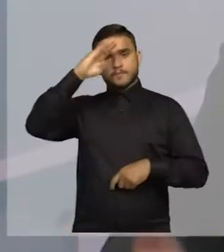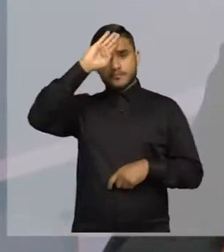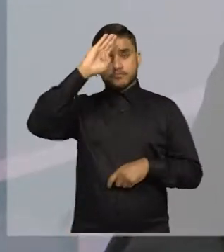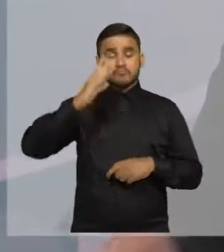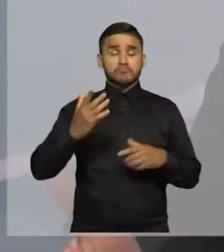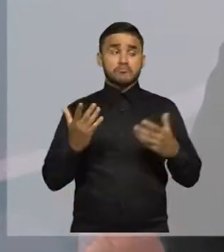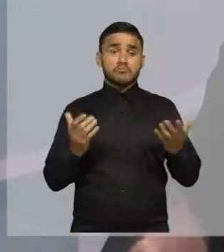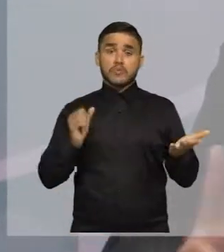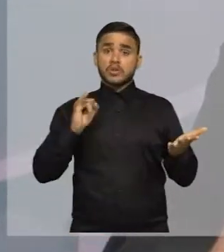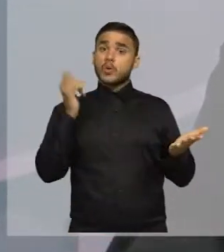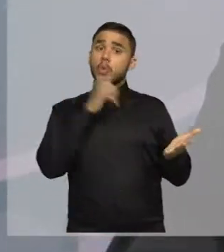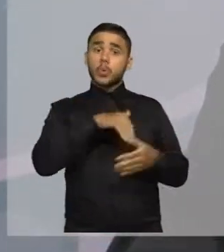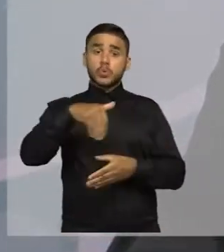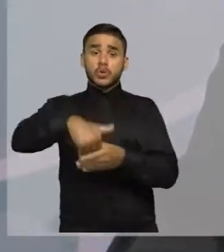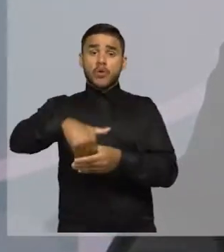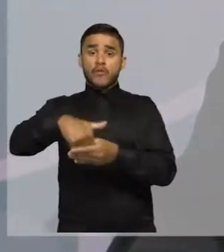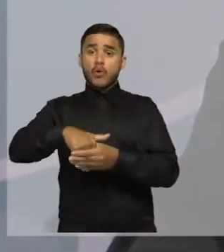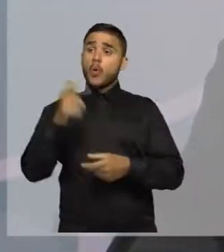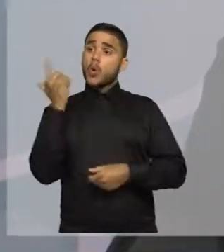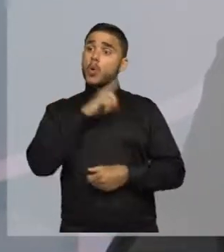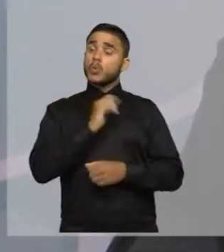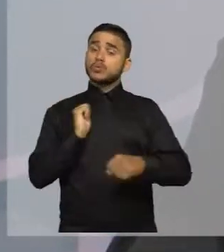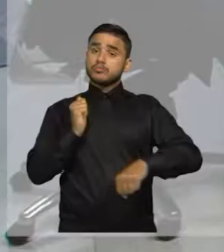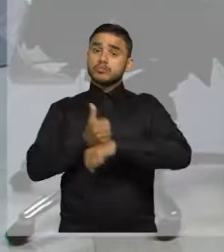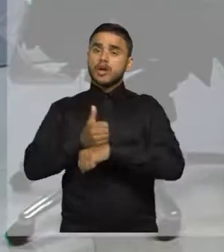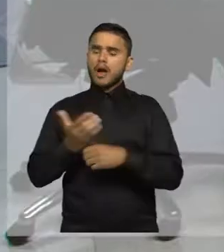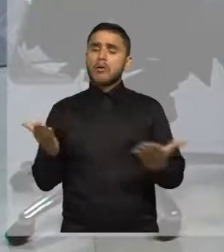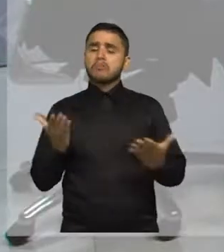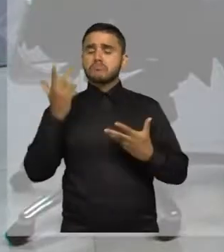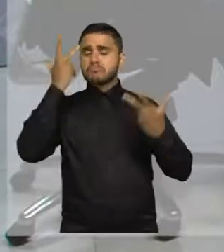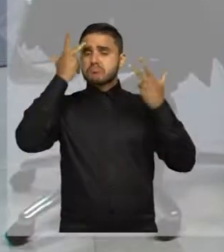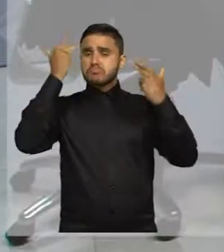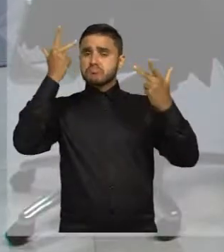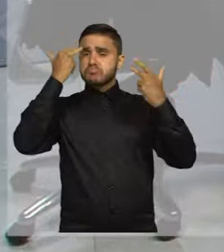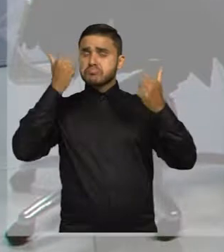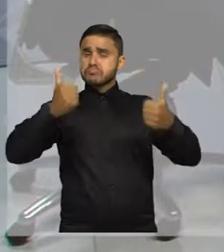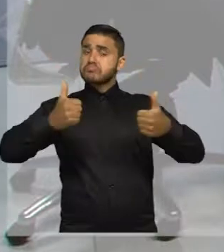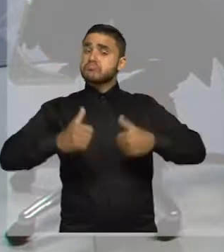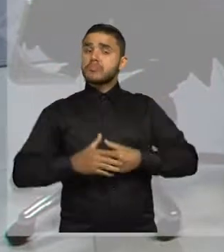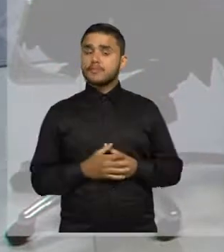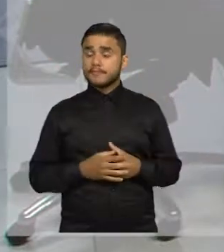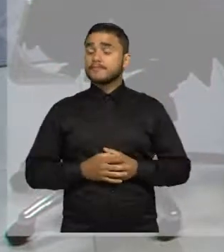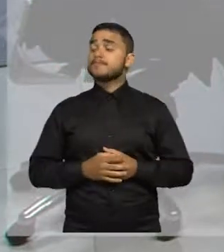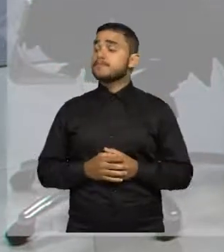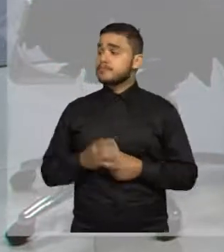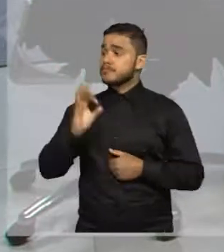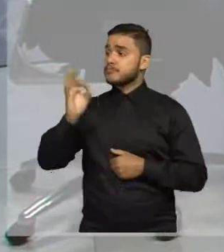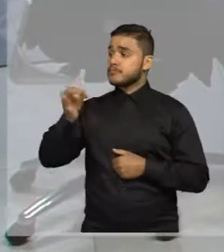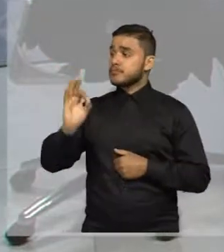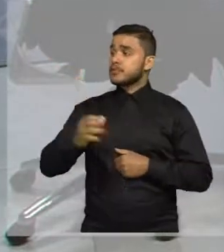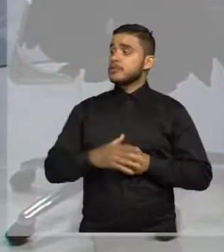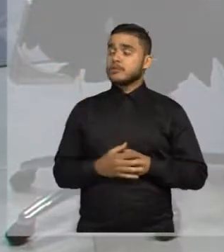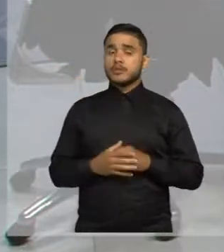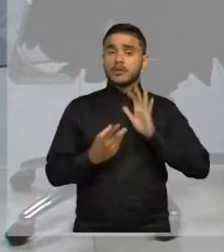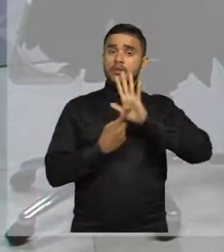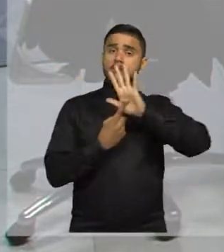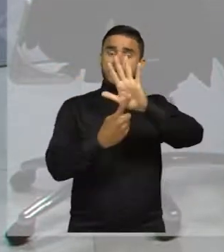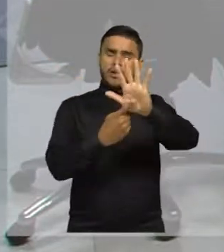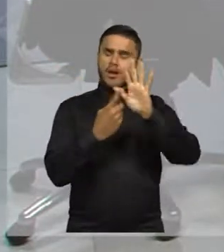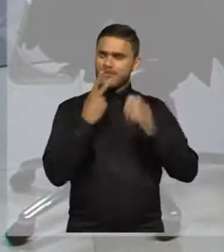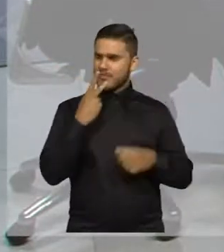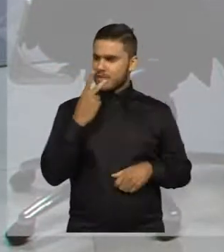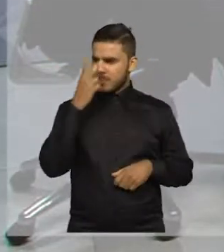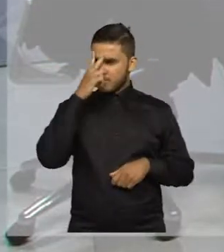se mostrou inválida. Eu diria a você que a preocupação dele se mostrou até inconsequente quando